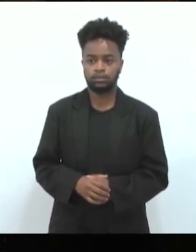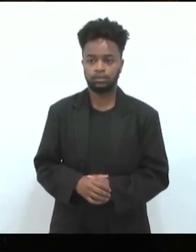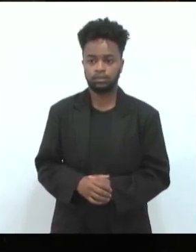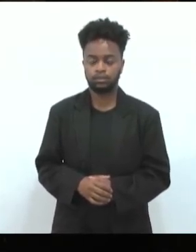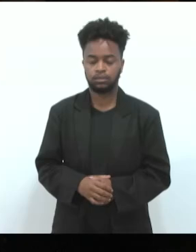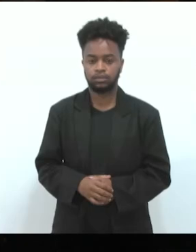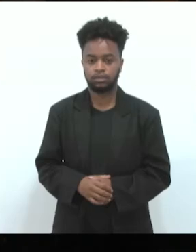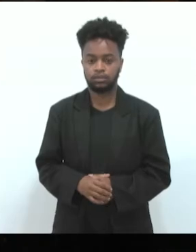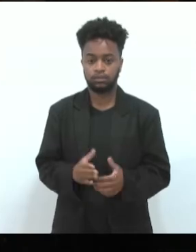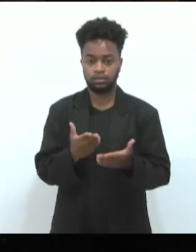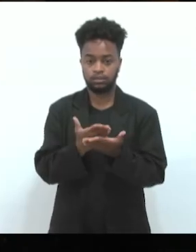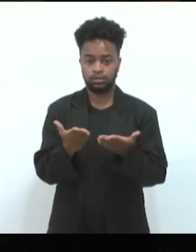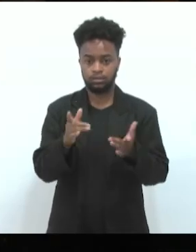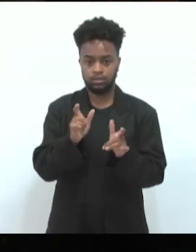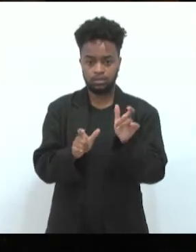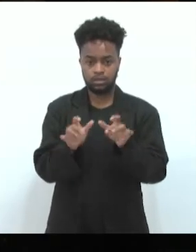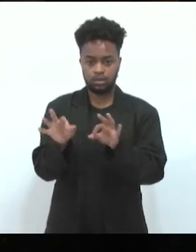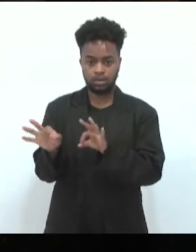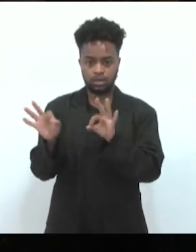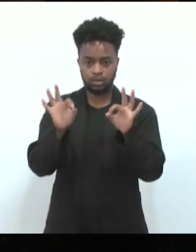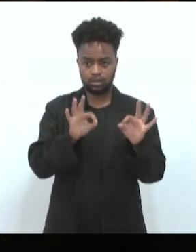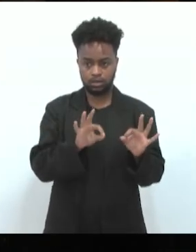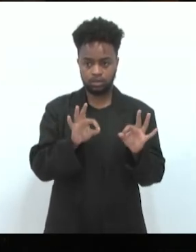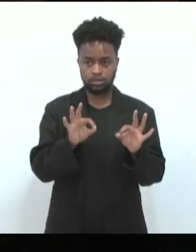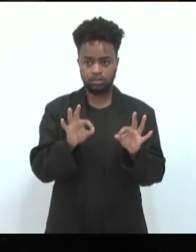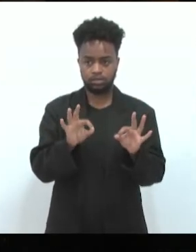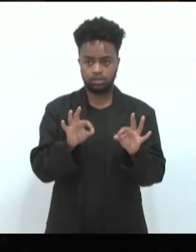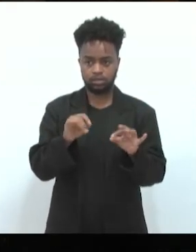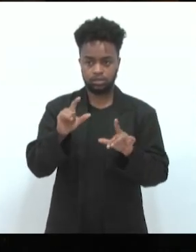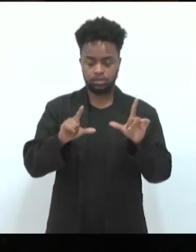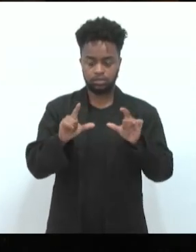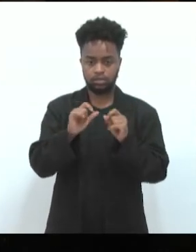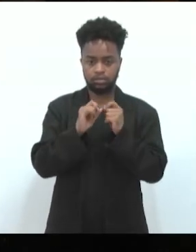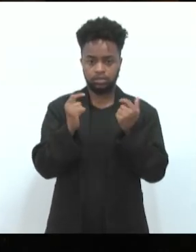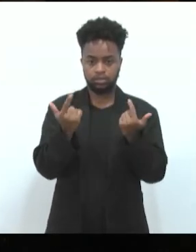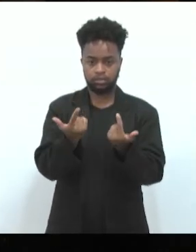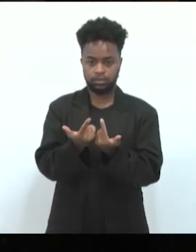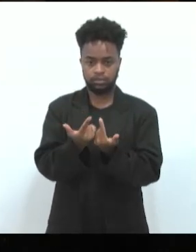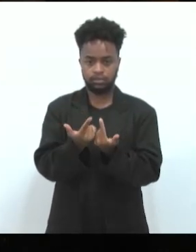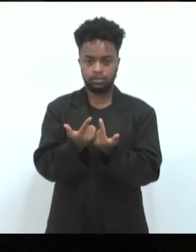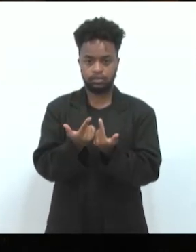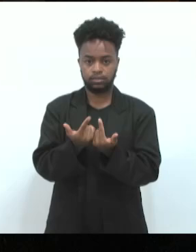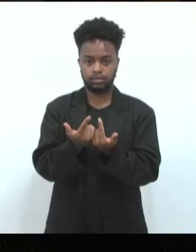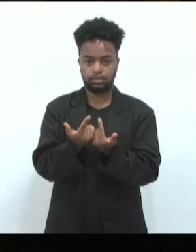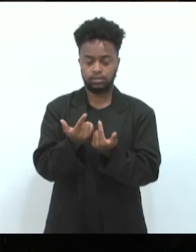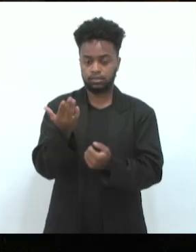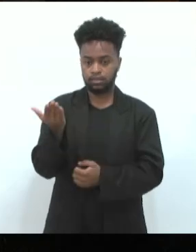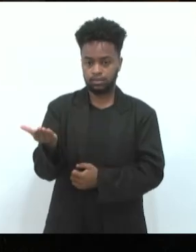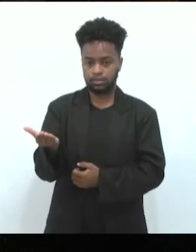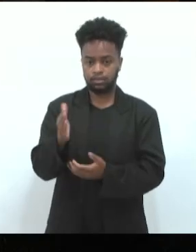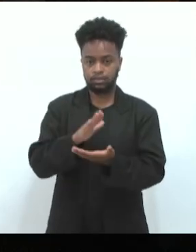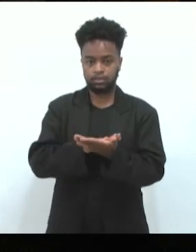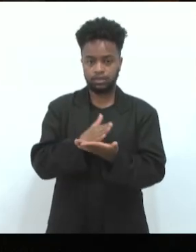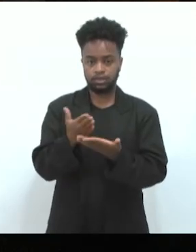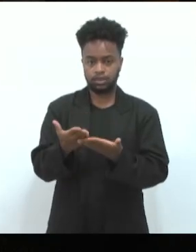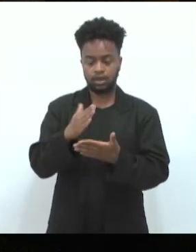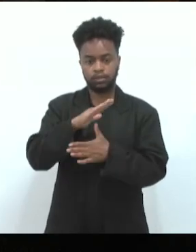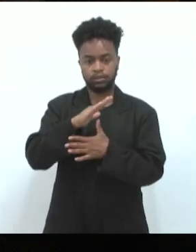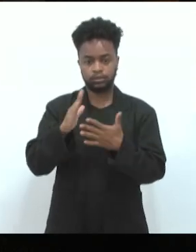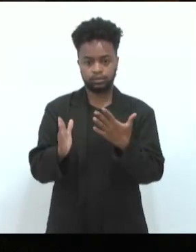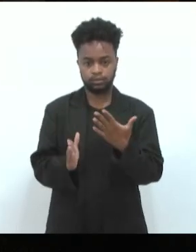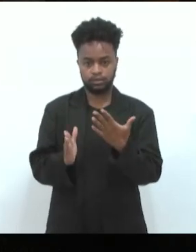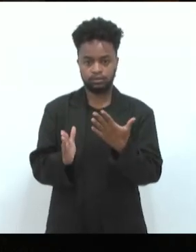e senhores telespectadores da TV Alerj, senhor intérprete da língua de